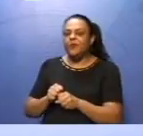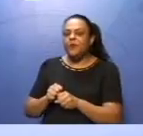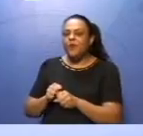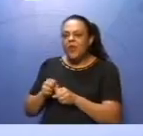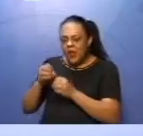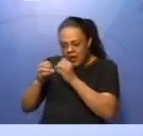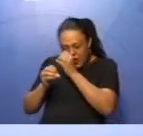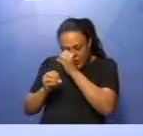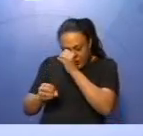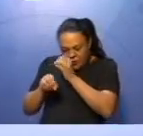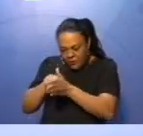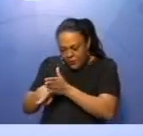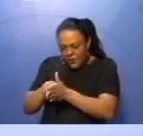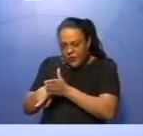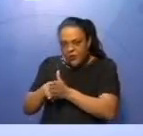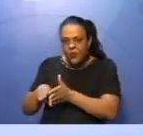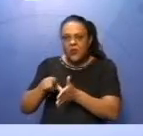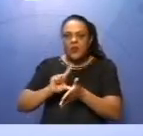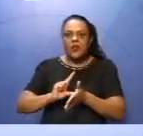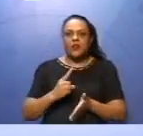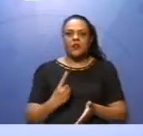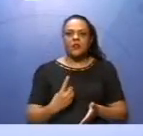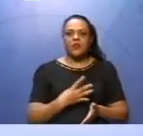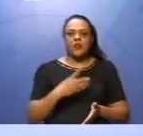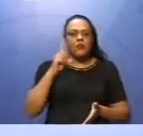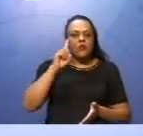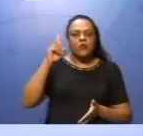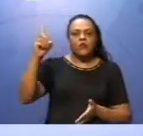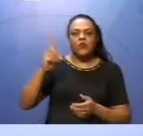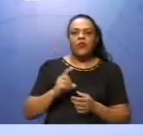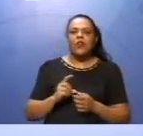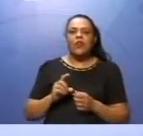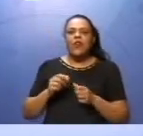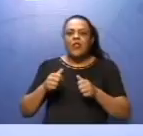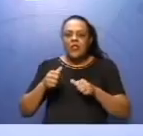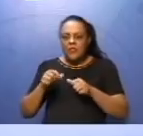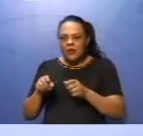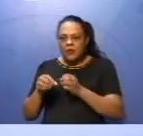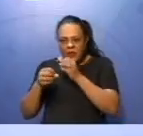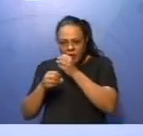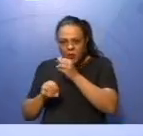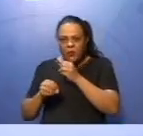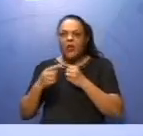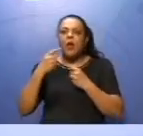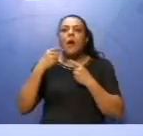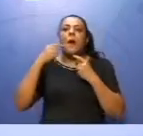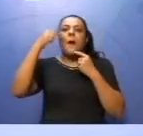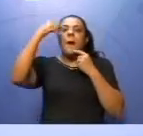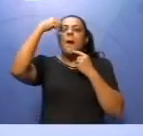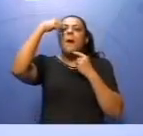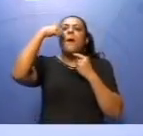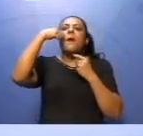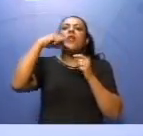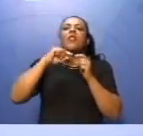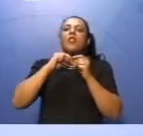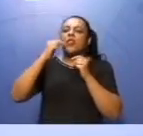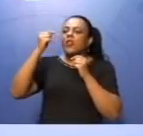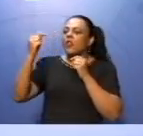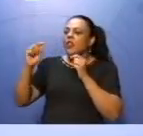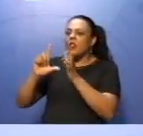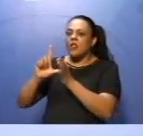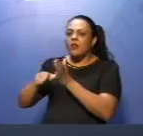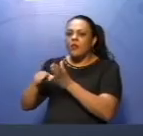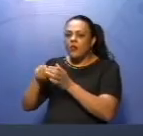material genético, né, do muco ou das vias aéreas, e depois dos 14 dias pode ser feito através do